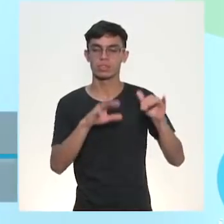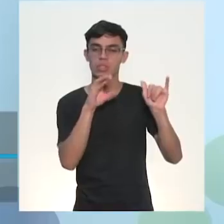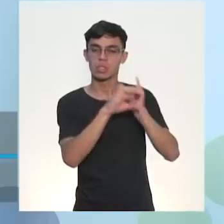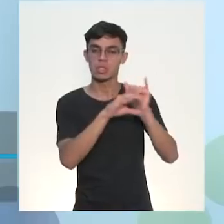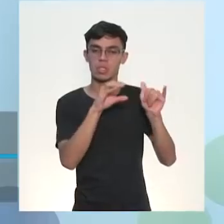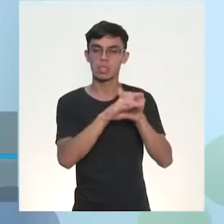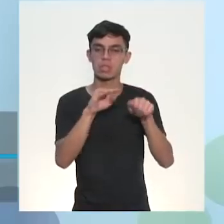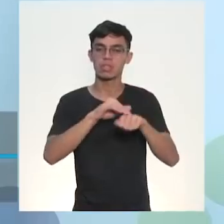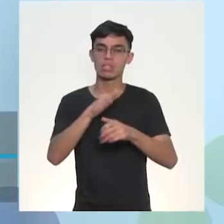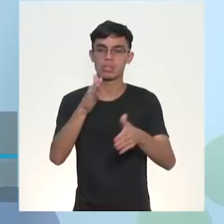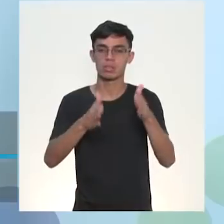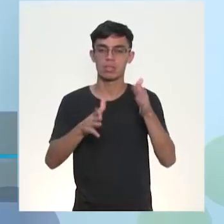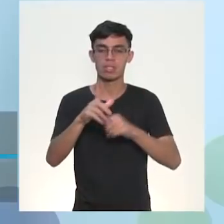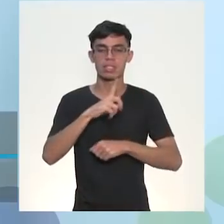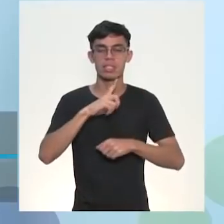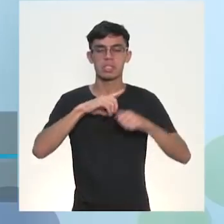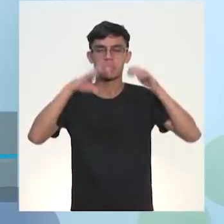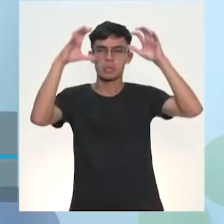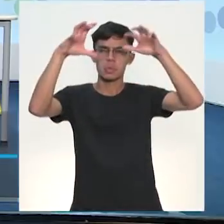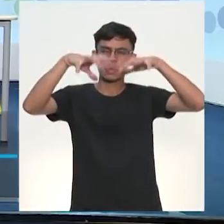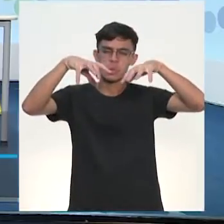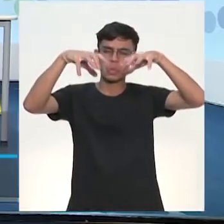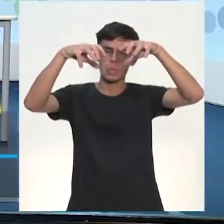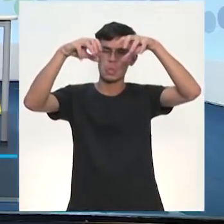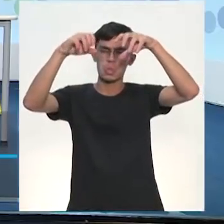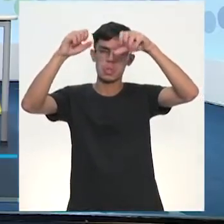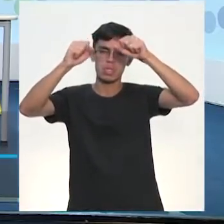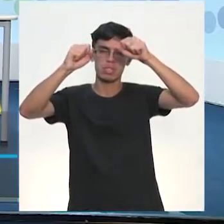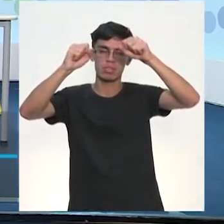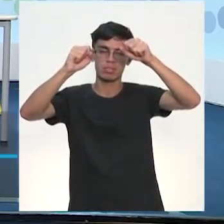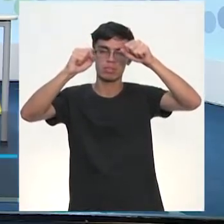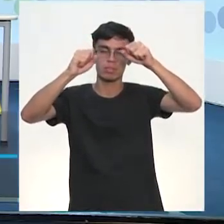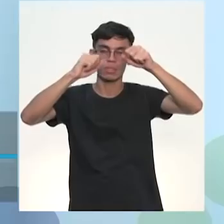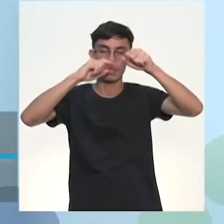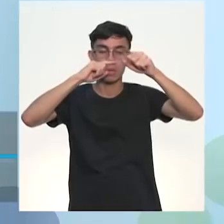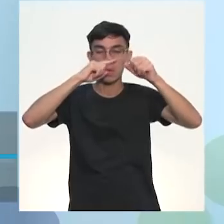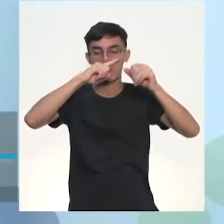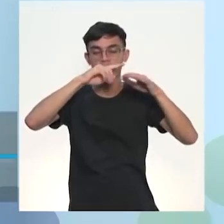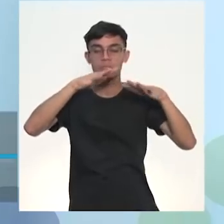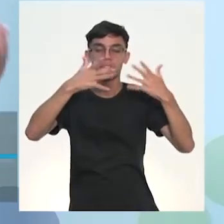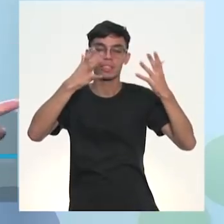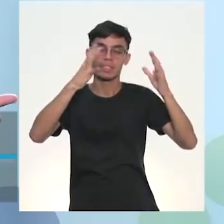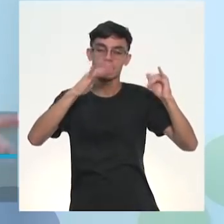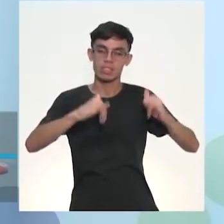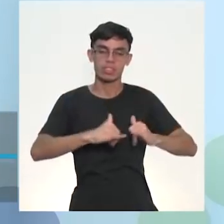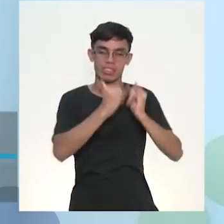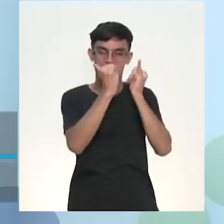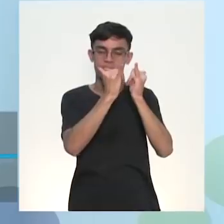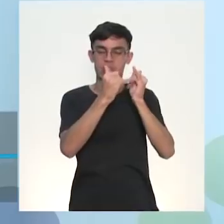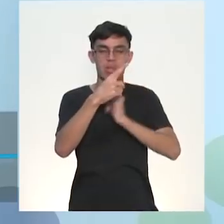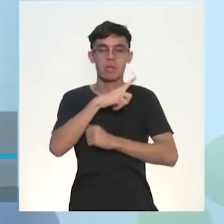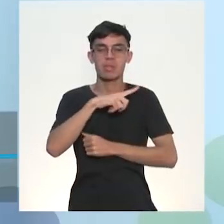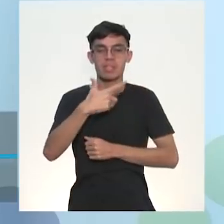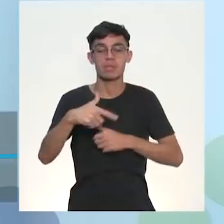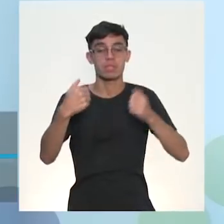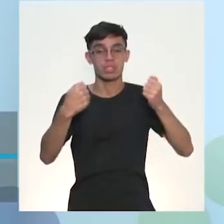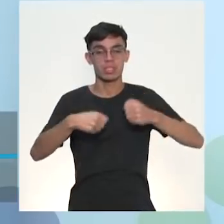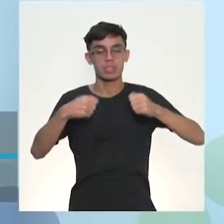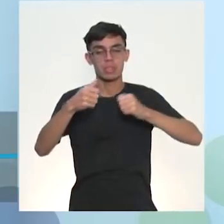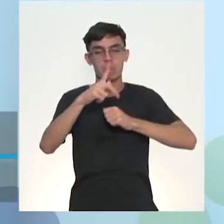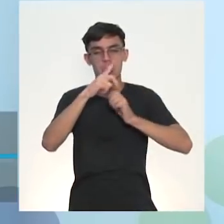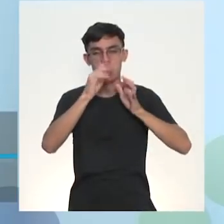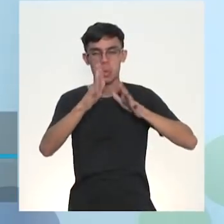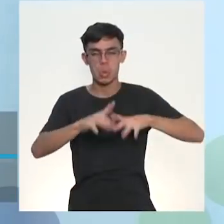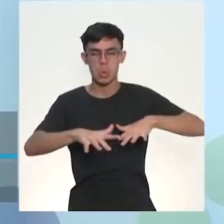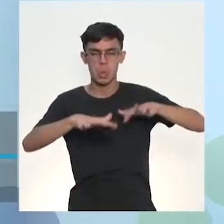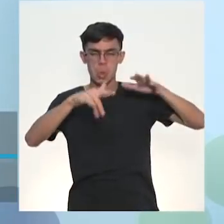que nessa época que tem menos chuva, a gente começa a ficar sem a energia elétrica, né, porque ela depende da queda da água. Então eu tenho que ter uma quantidade muito